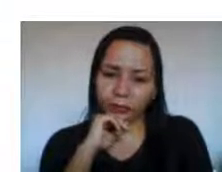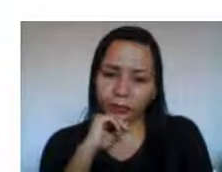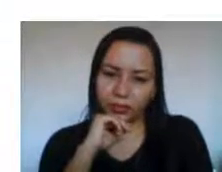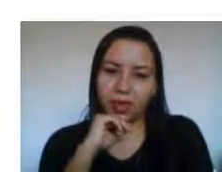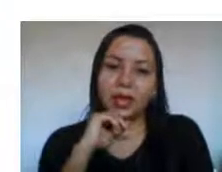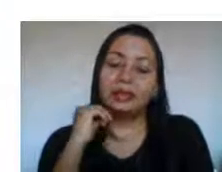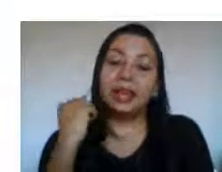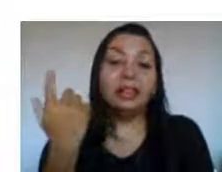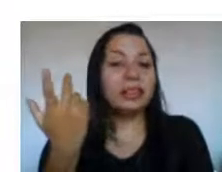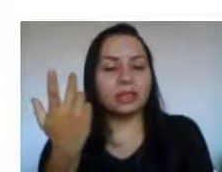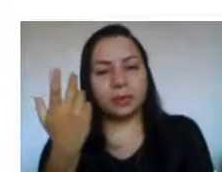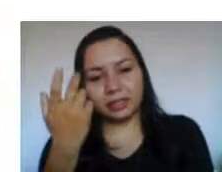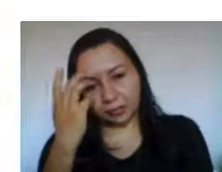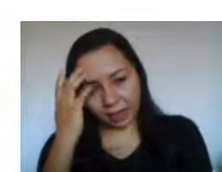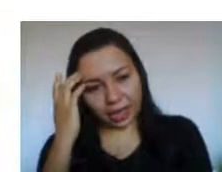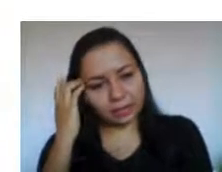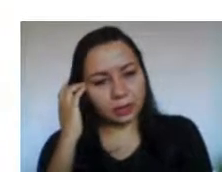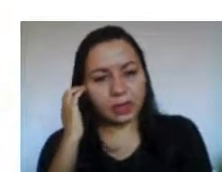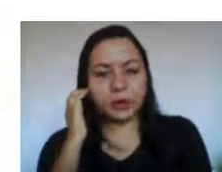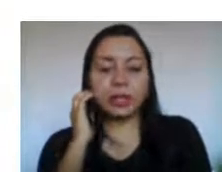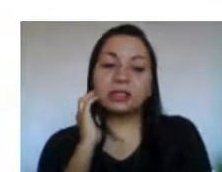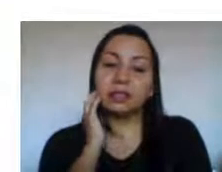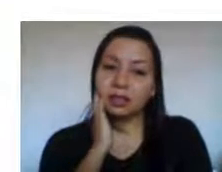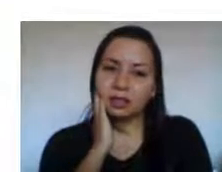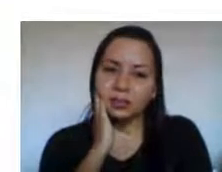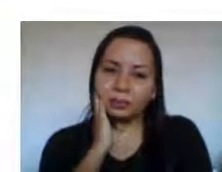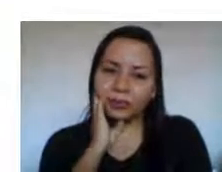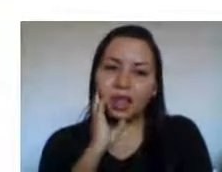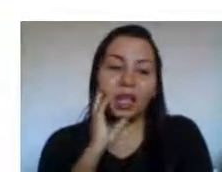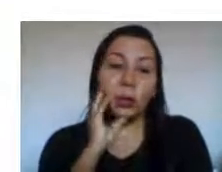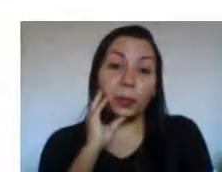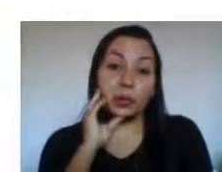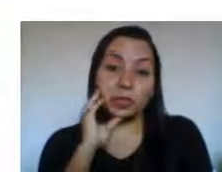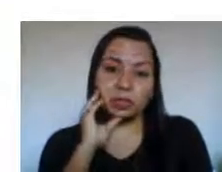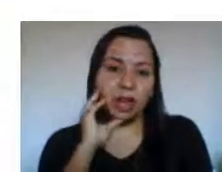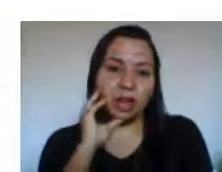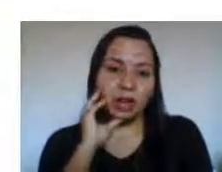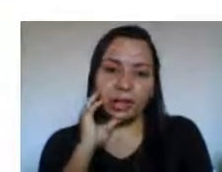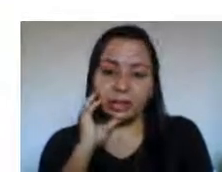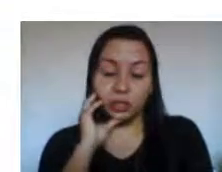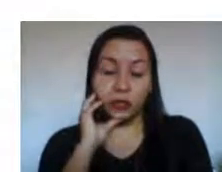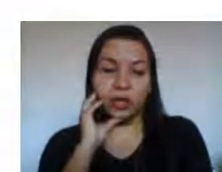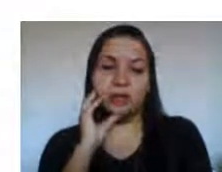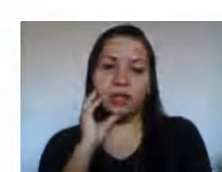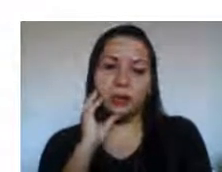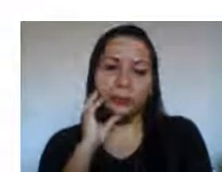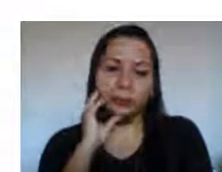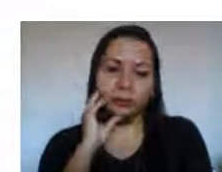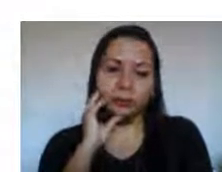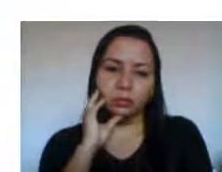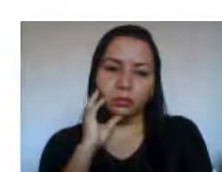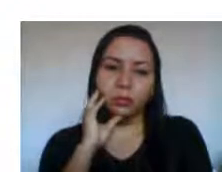equilíbrio. Dentre as principais e as mais conhecidas, eu posso citar a